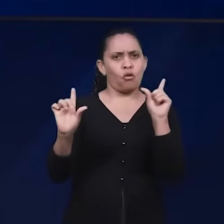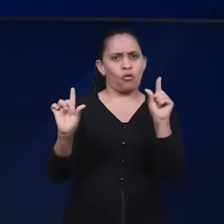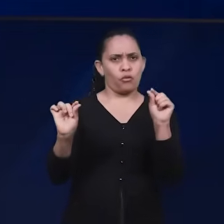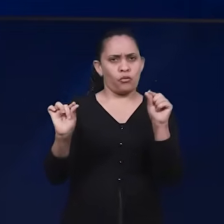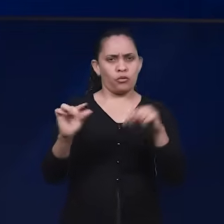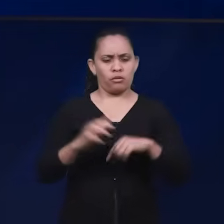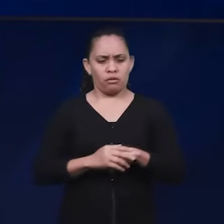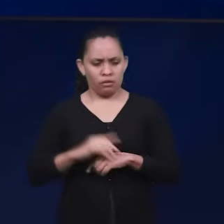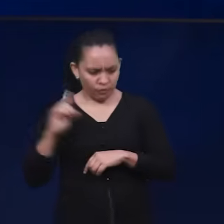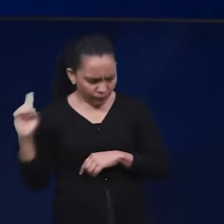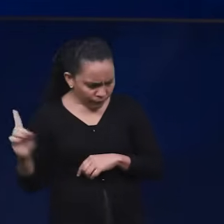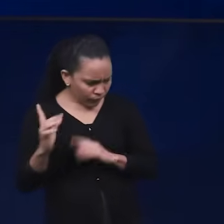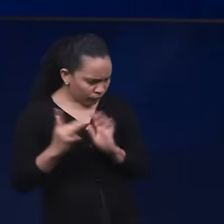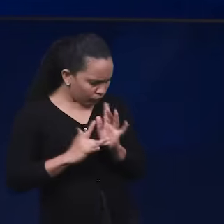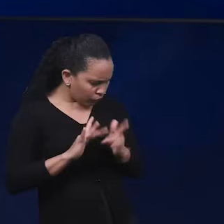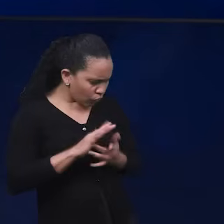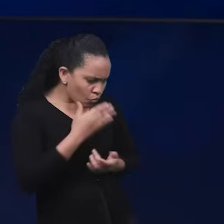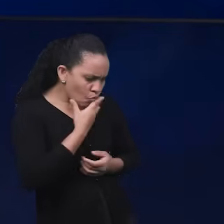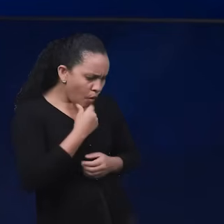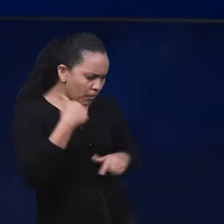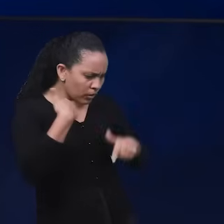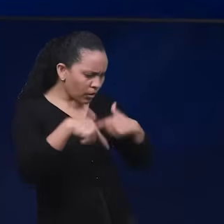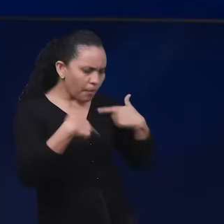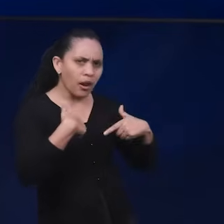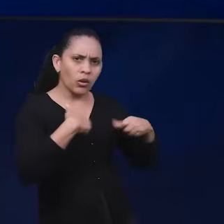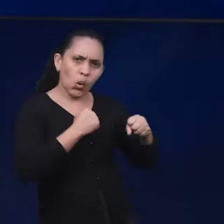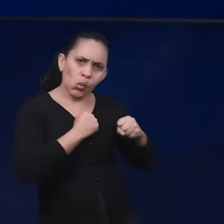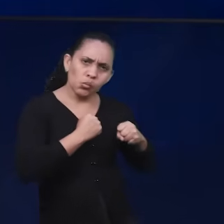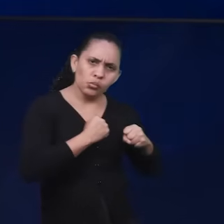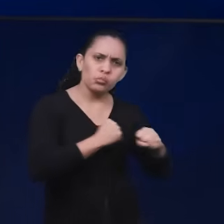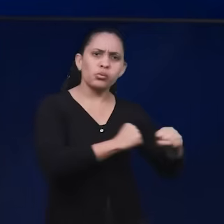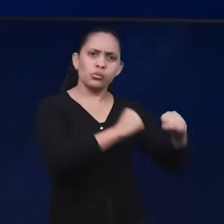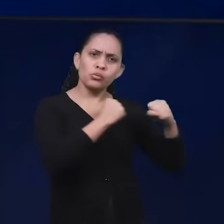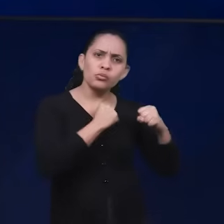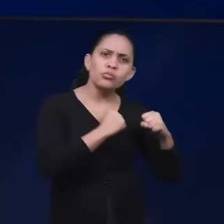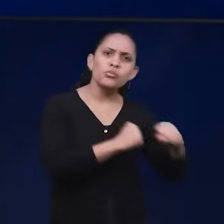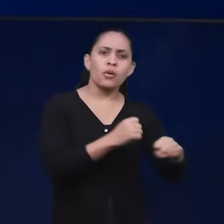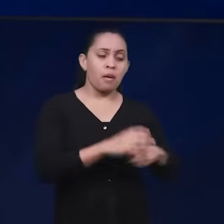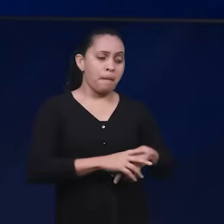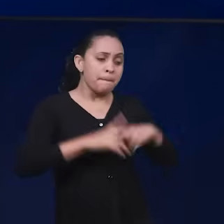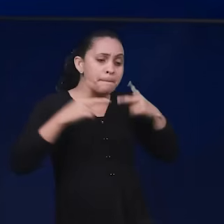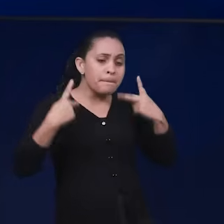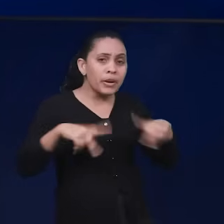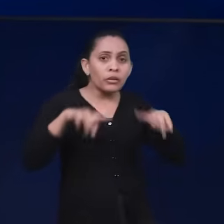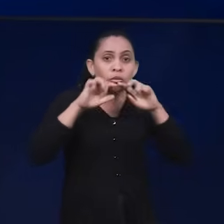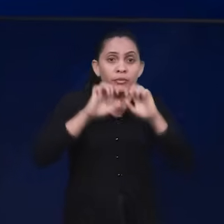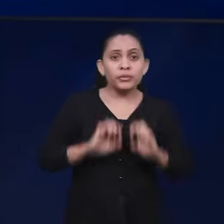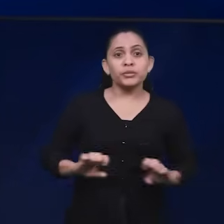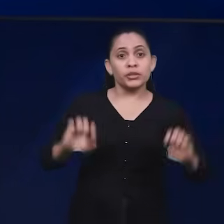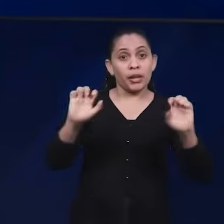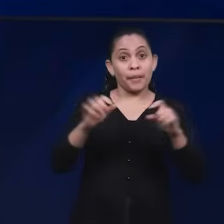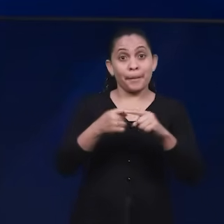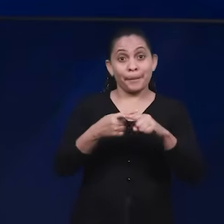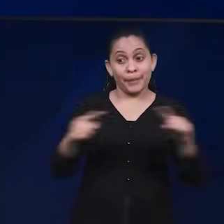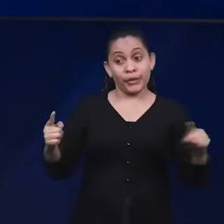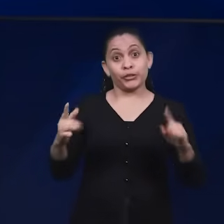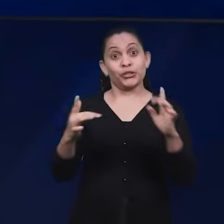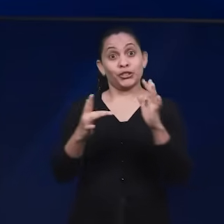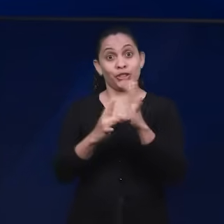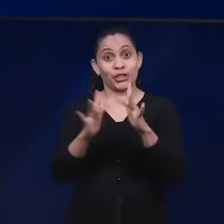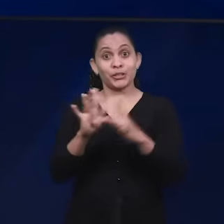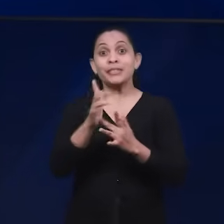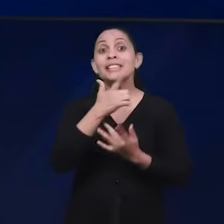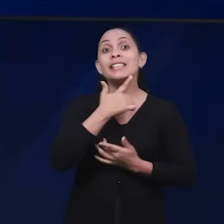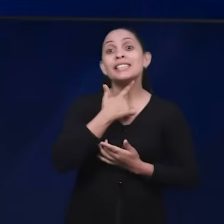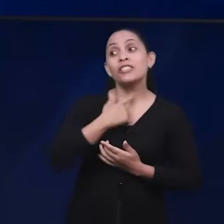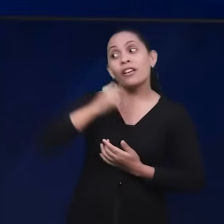Ele vê um carpinteiro, que agora era um pregador do Evangelho. Mas Jesus queria revelar